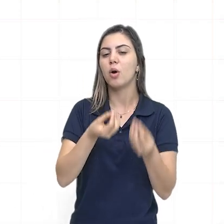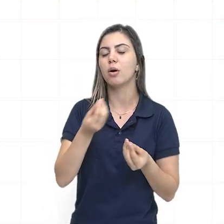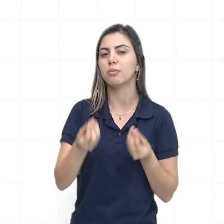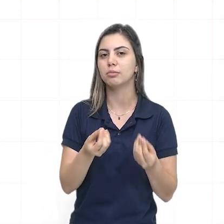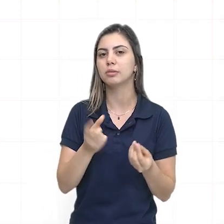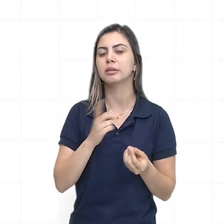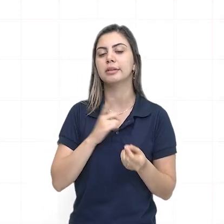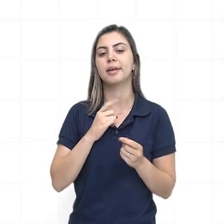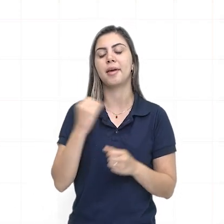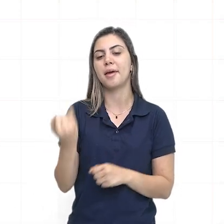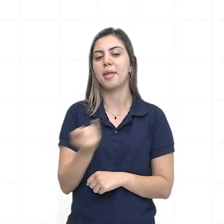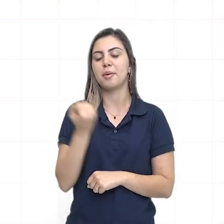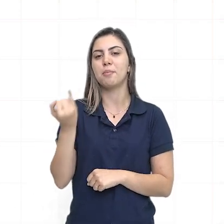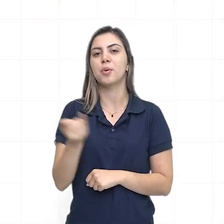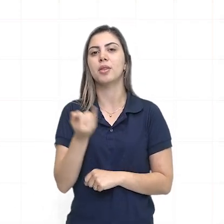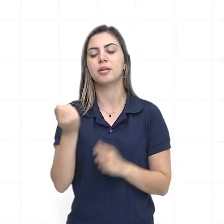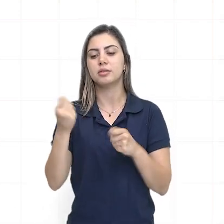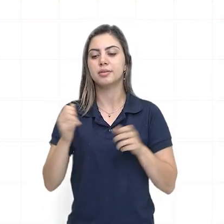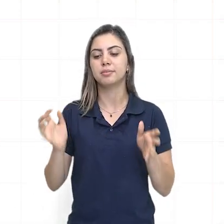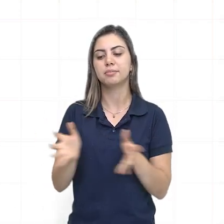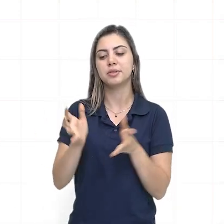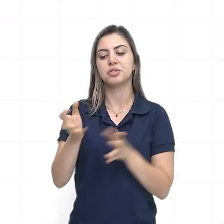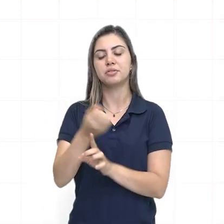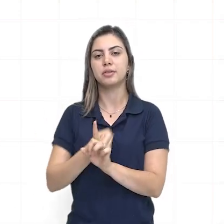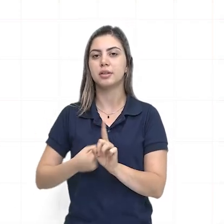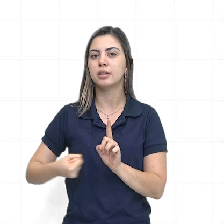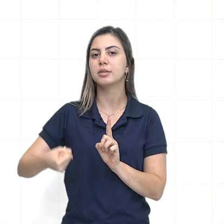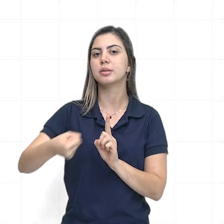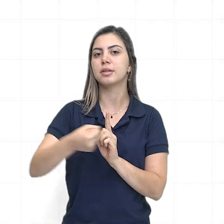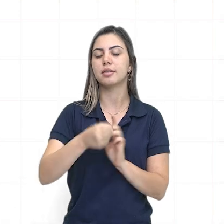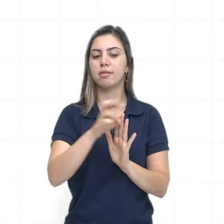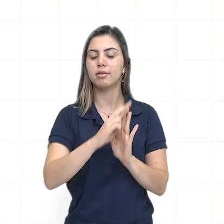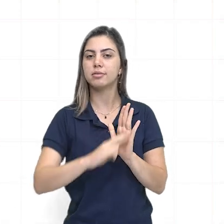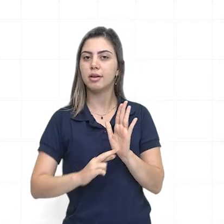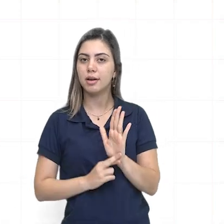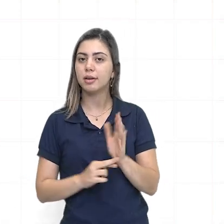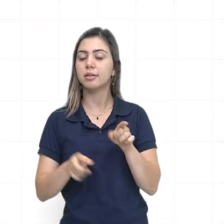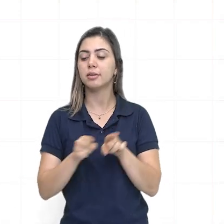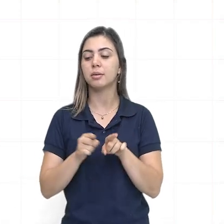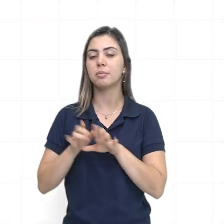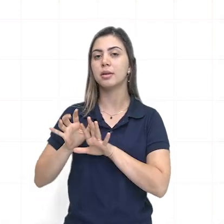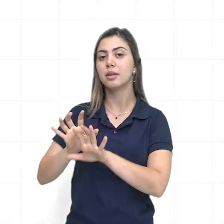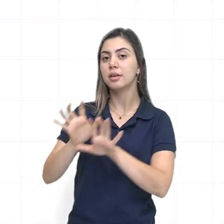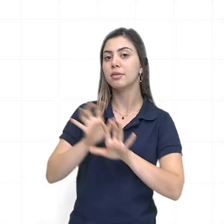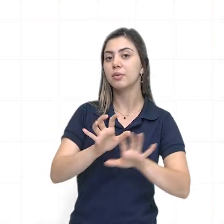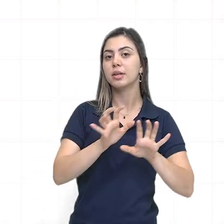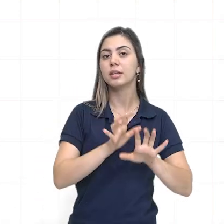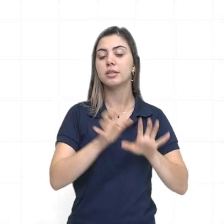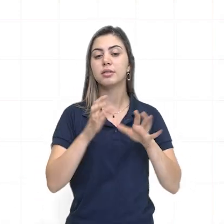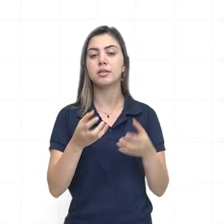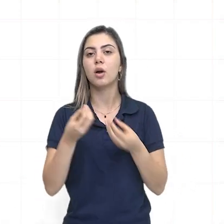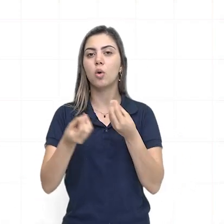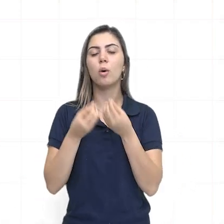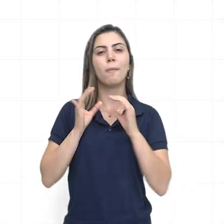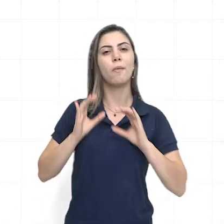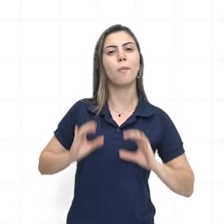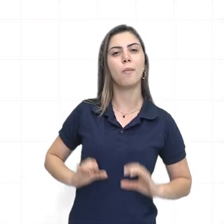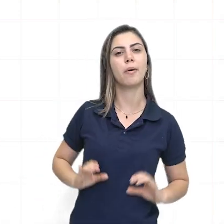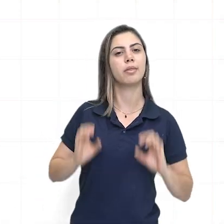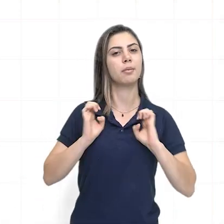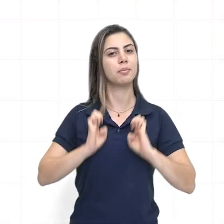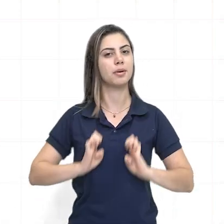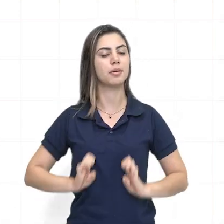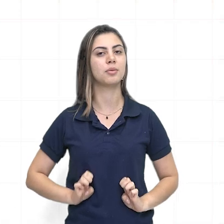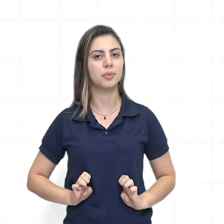na construção social, com as regras, né, e influenciando sobre a moral, a ética,